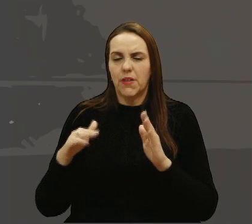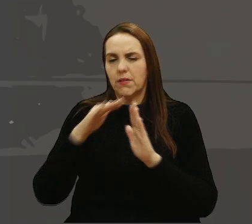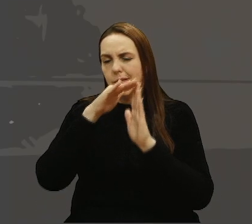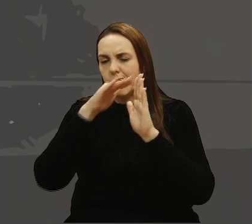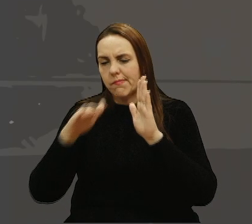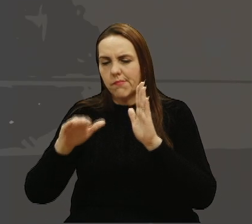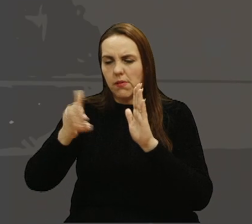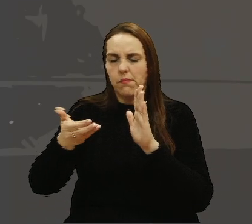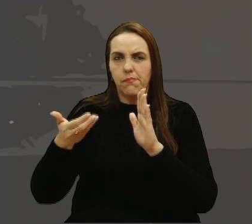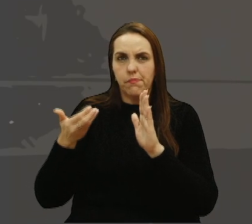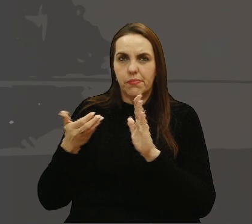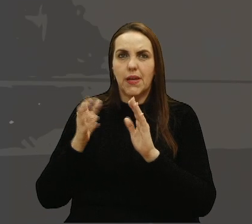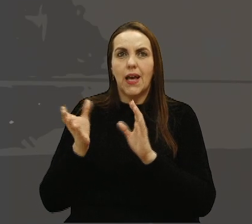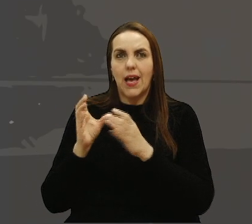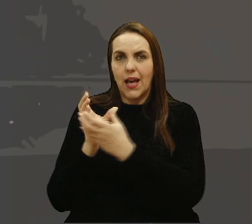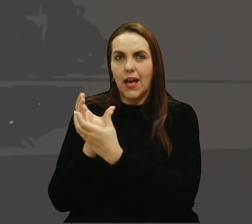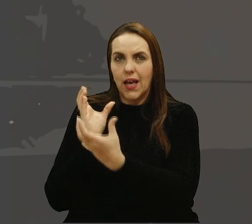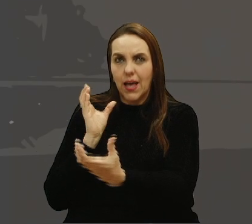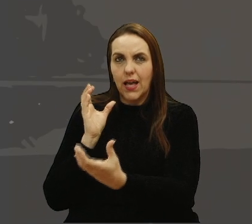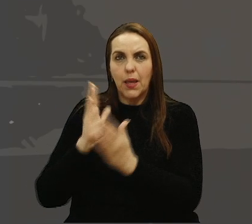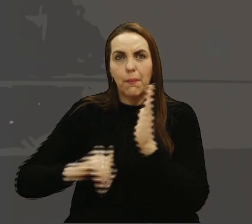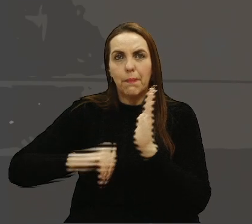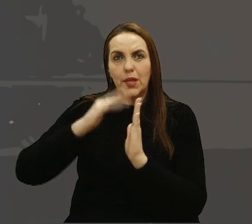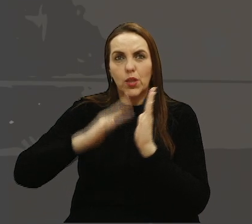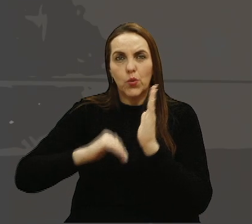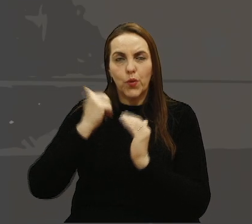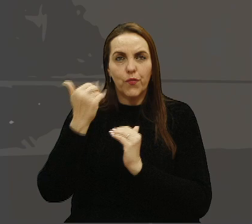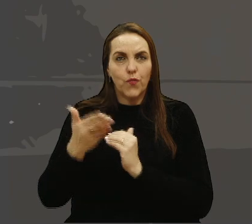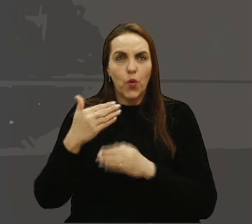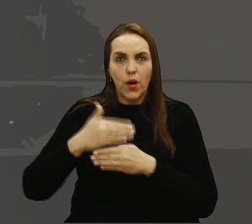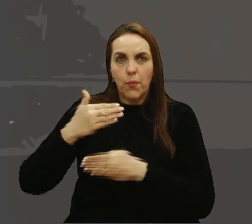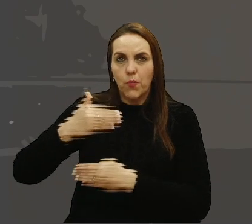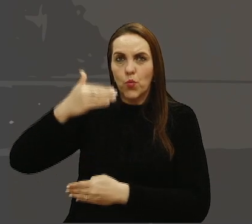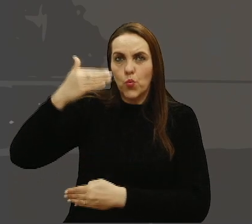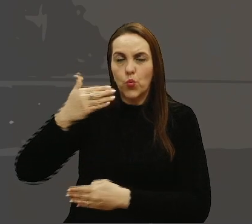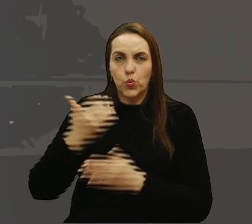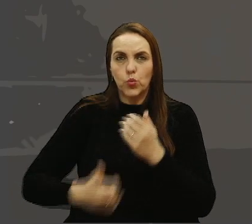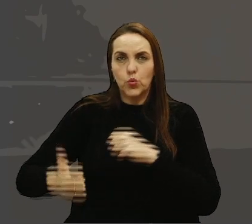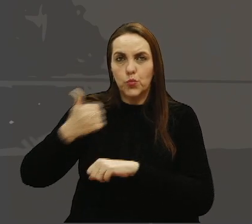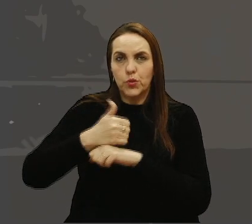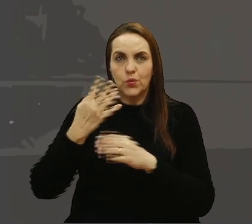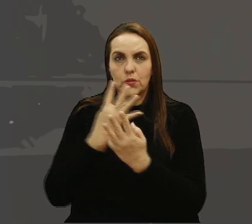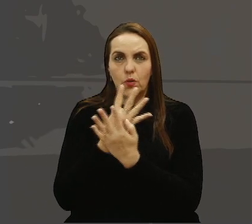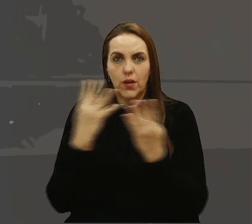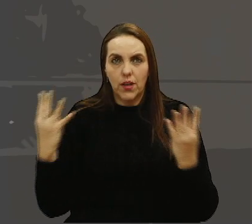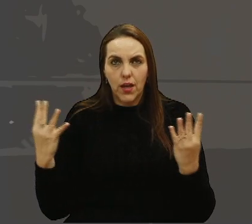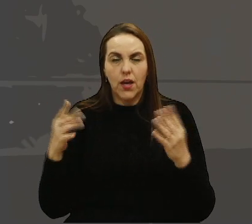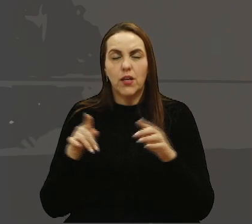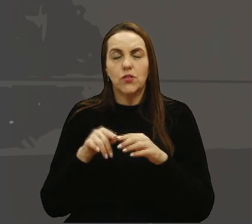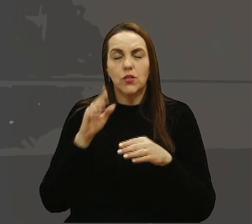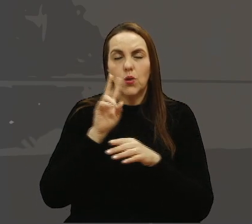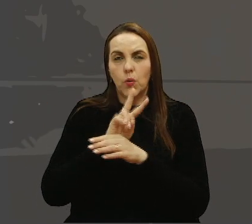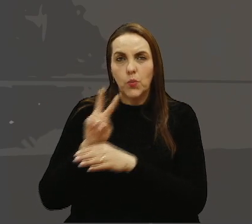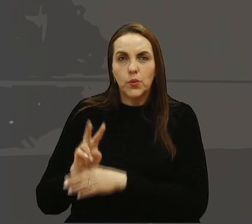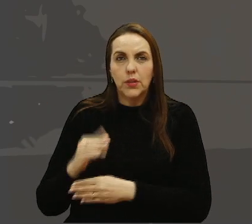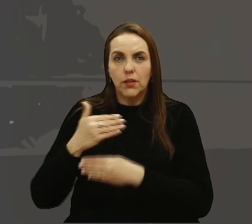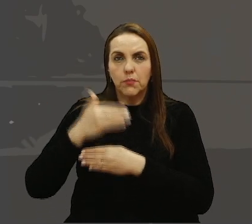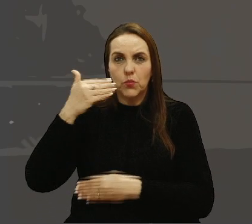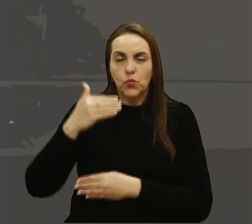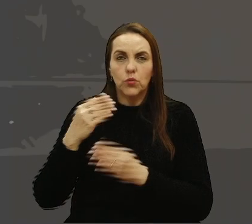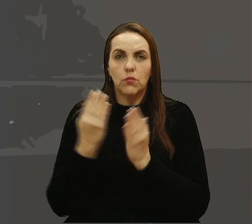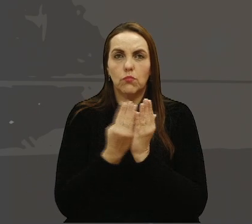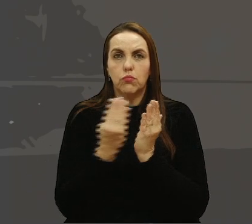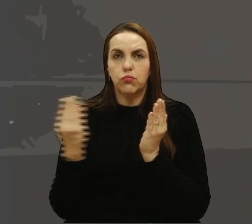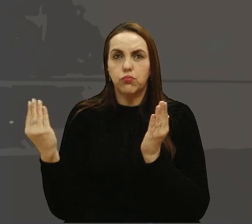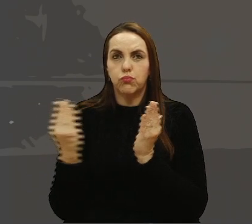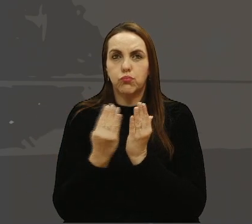pinturas externas do prédio, também de muros, substituição de grades, proteção de muros, portões